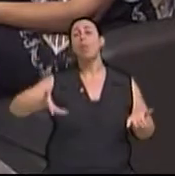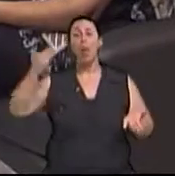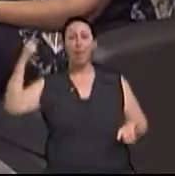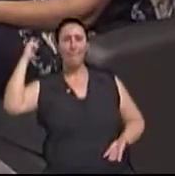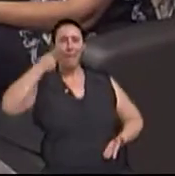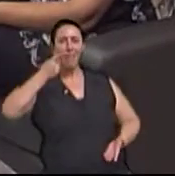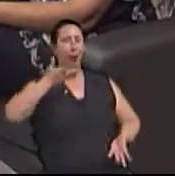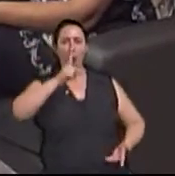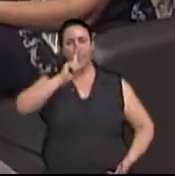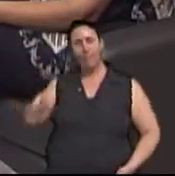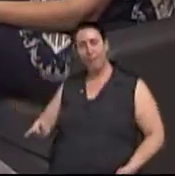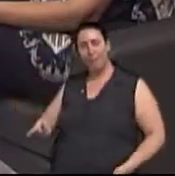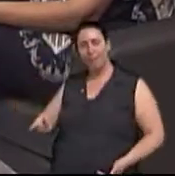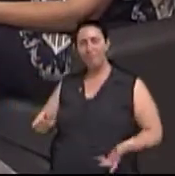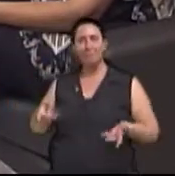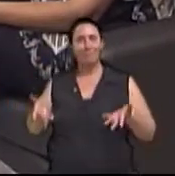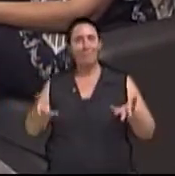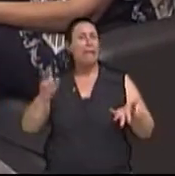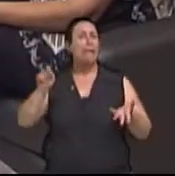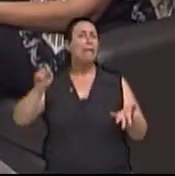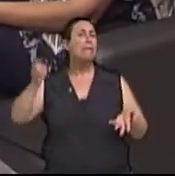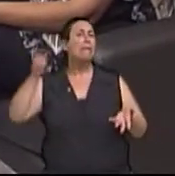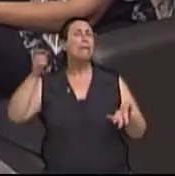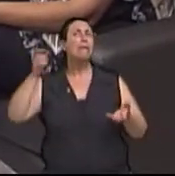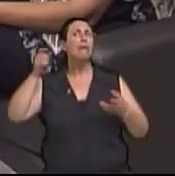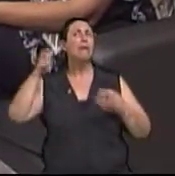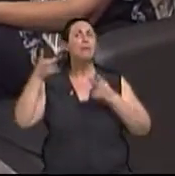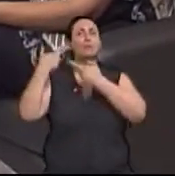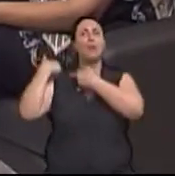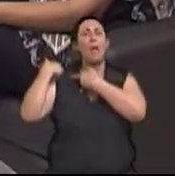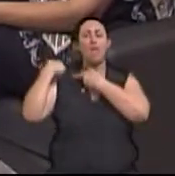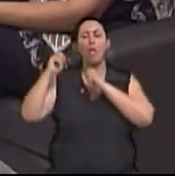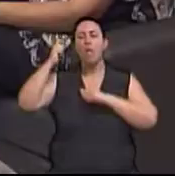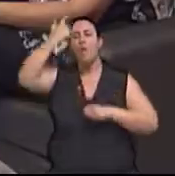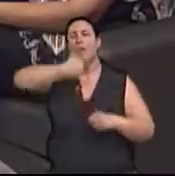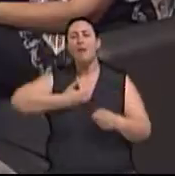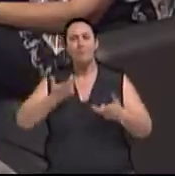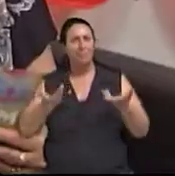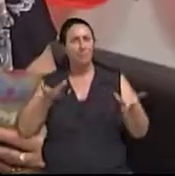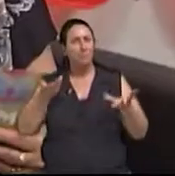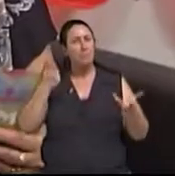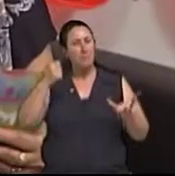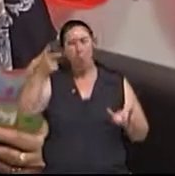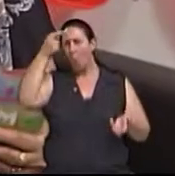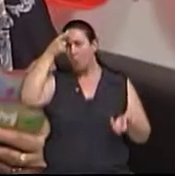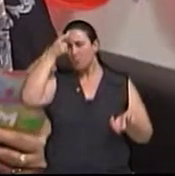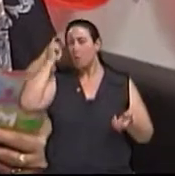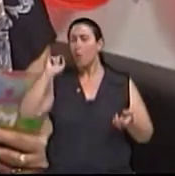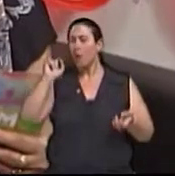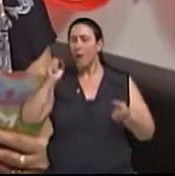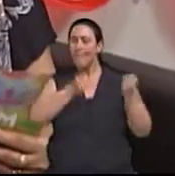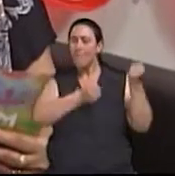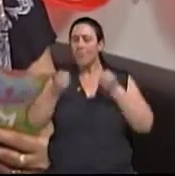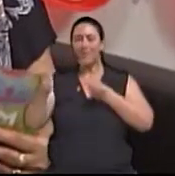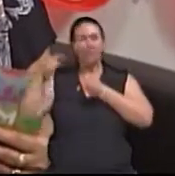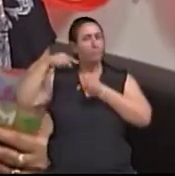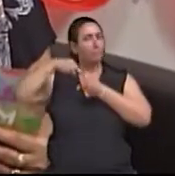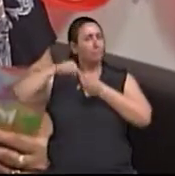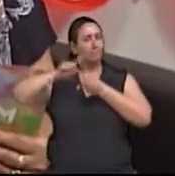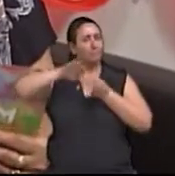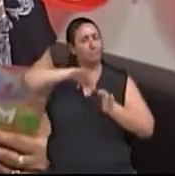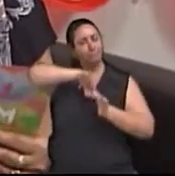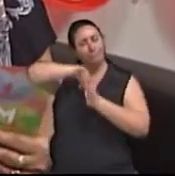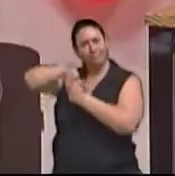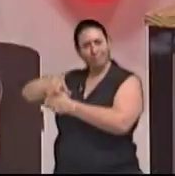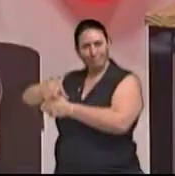quem mandava Quem manda agora será que a gente não tem que tomar consciência de que isso não deve ser um jogo de poder